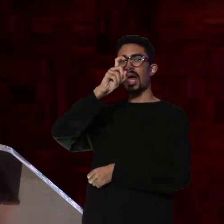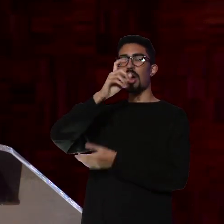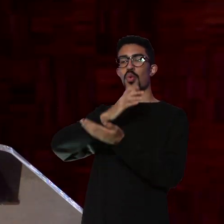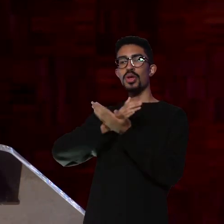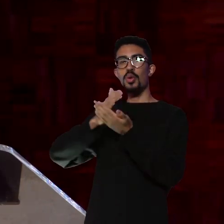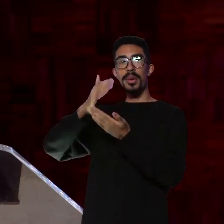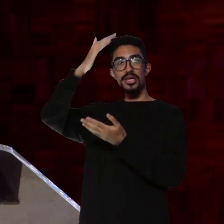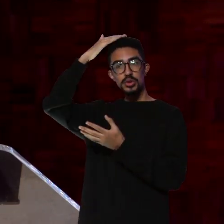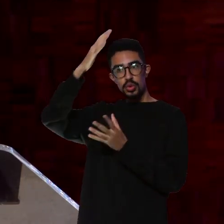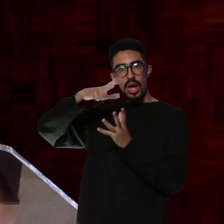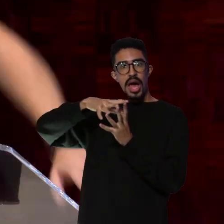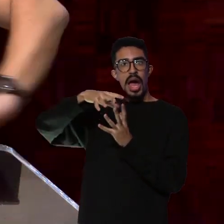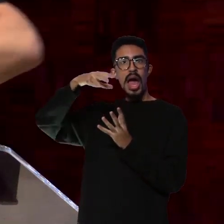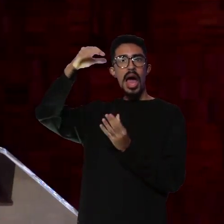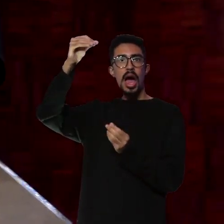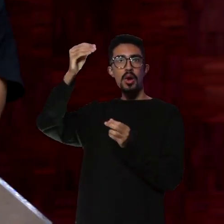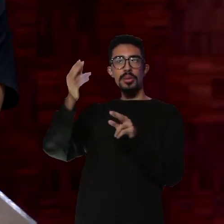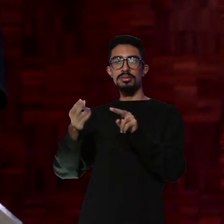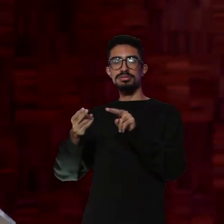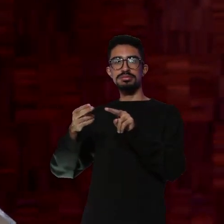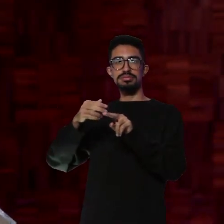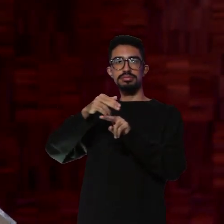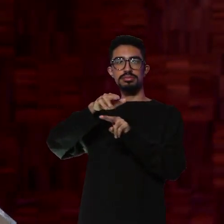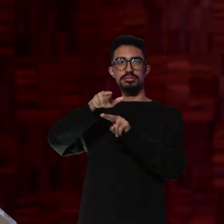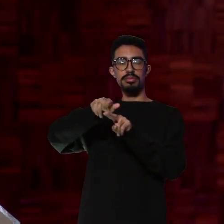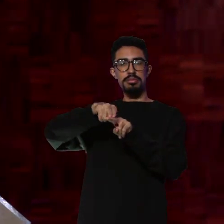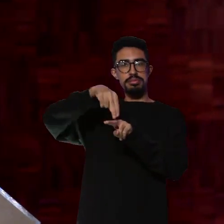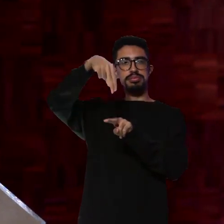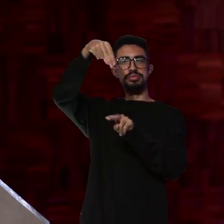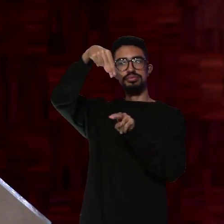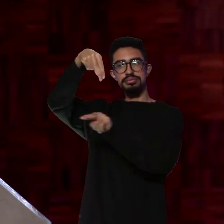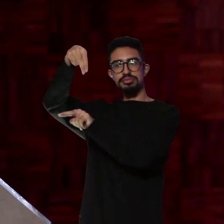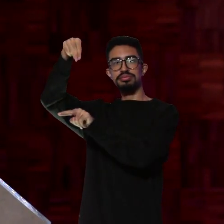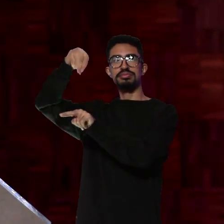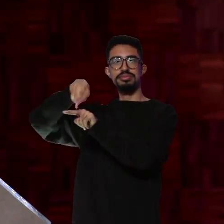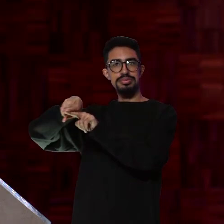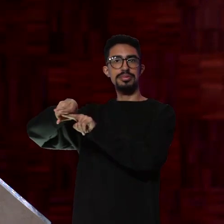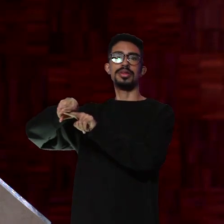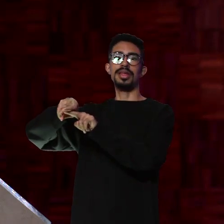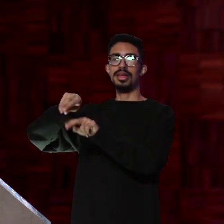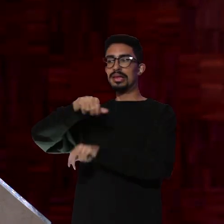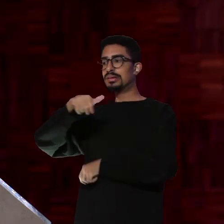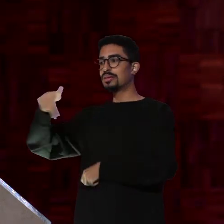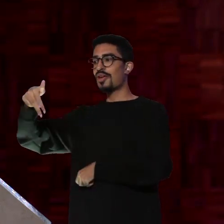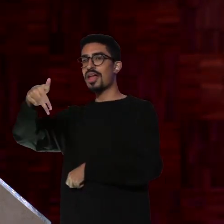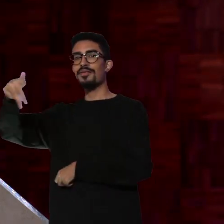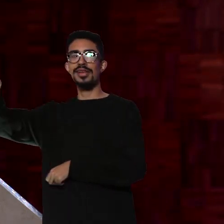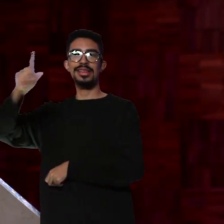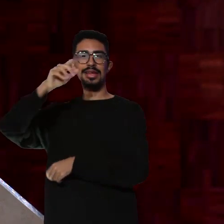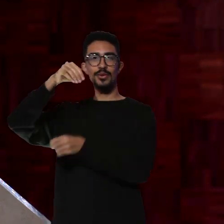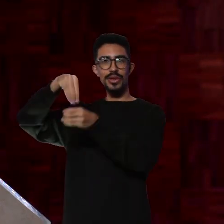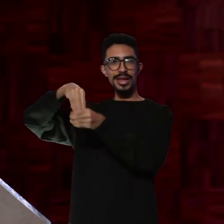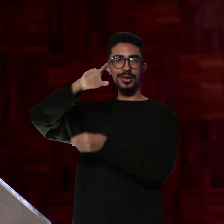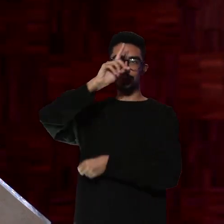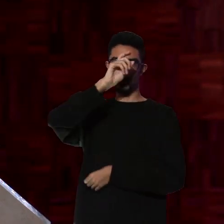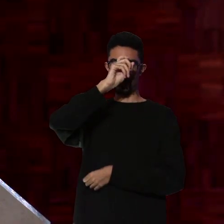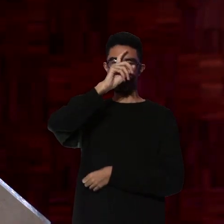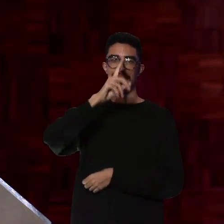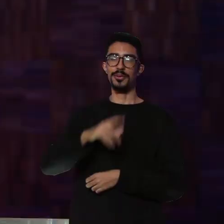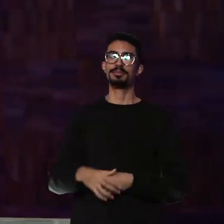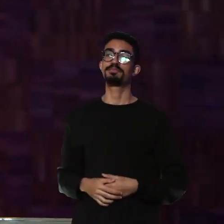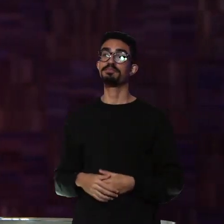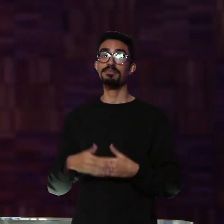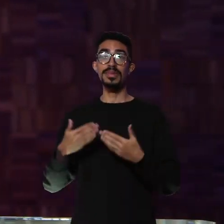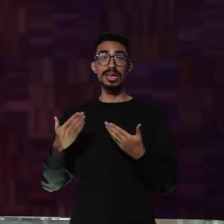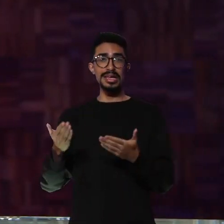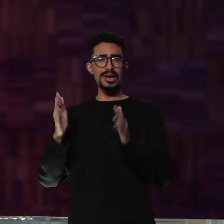a ver, né, gente? Meu Deus do céu. E eu olhando aquele filme assim, né? Eu olhava o filme e olhava para o Michel assim, que ele vai fazer, gente? Não é possível. Acabou o